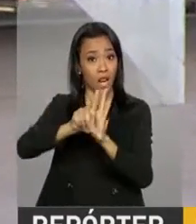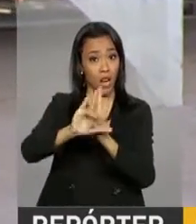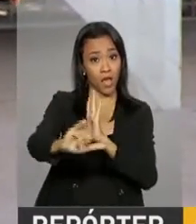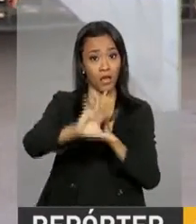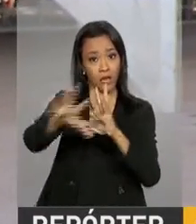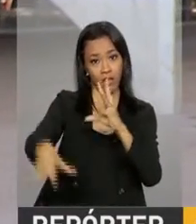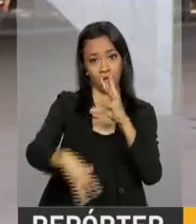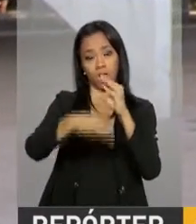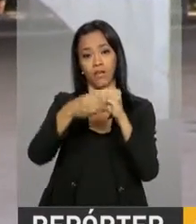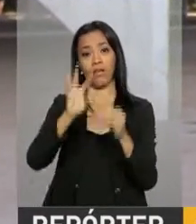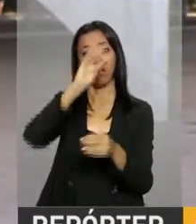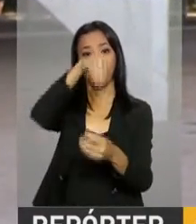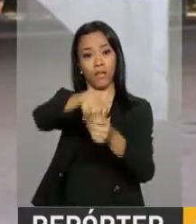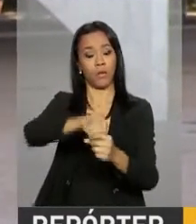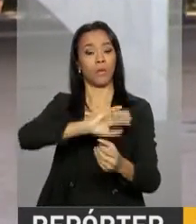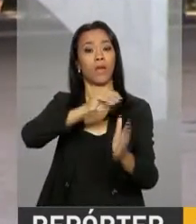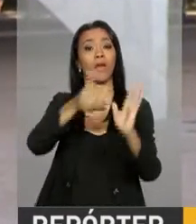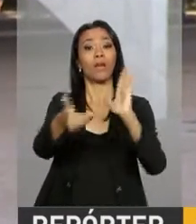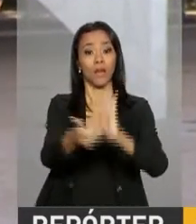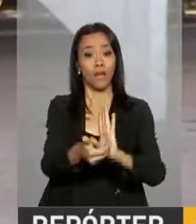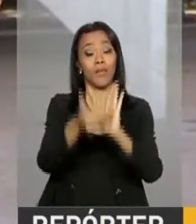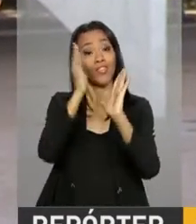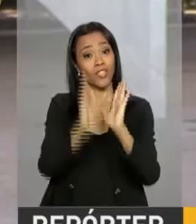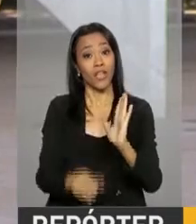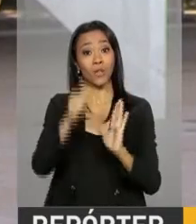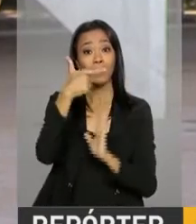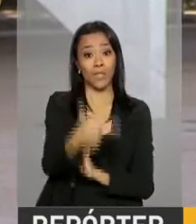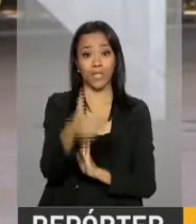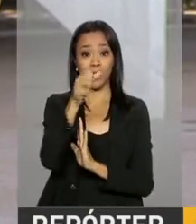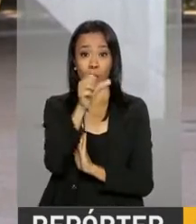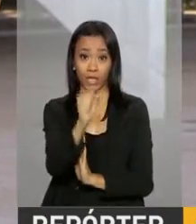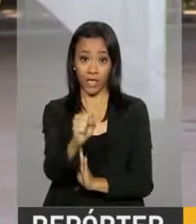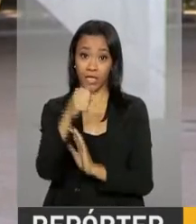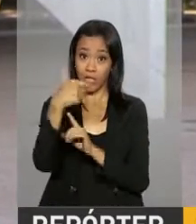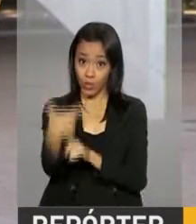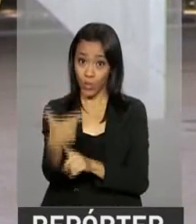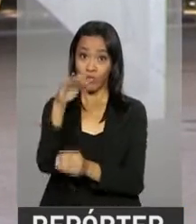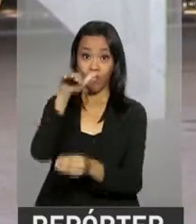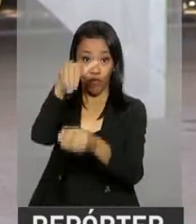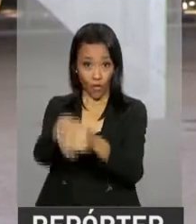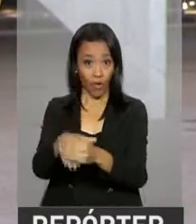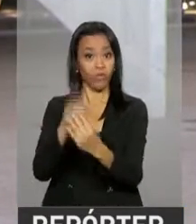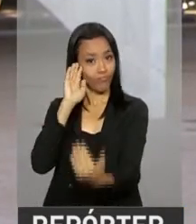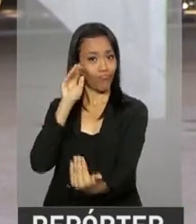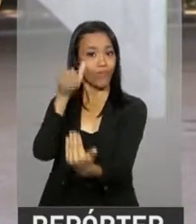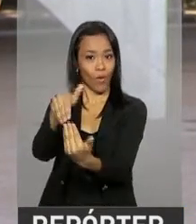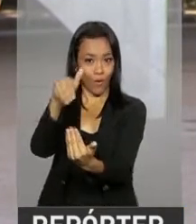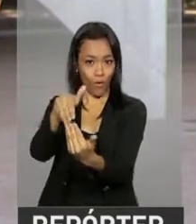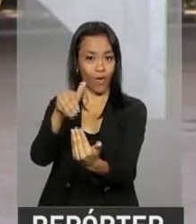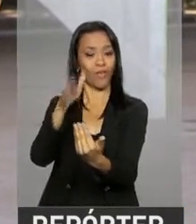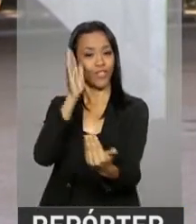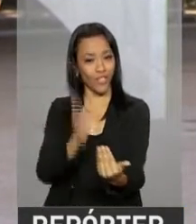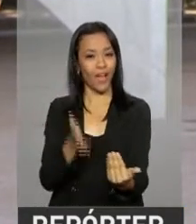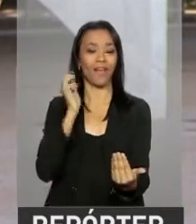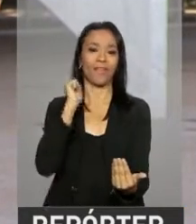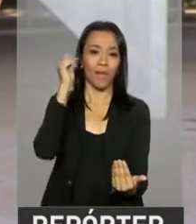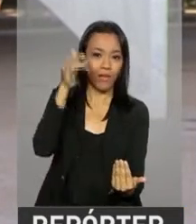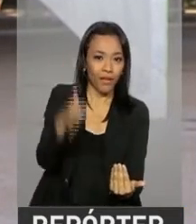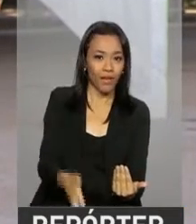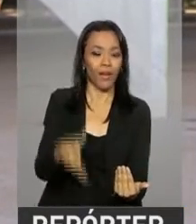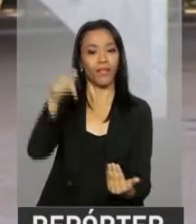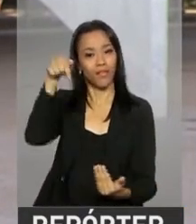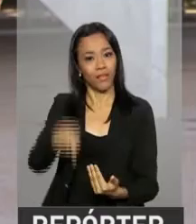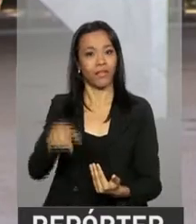no plenário da Câmara dos Deputados foi com 282 votos a favor, já, como você falou, na madrugada